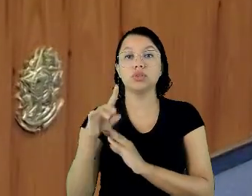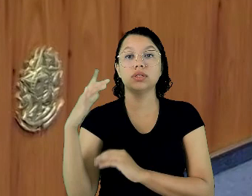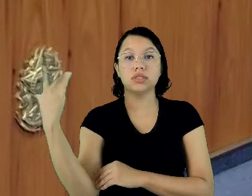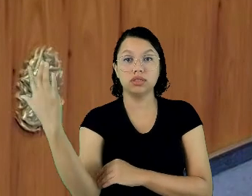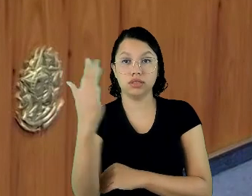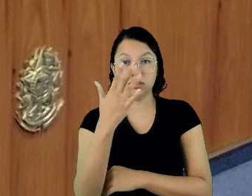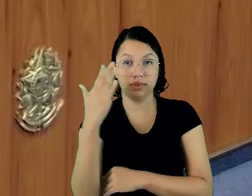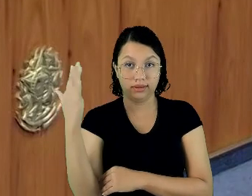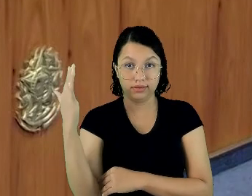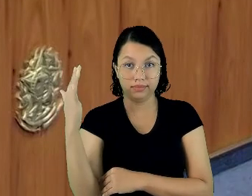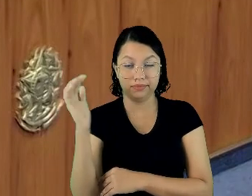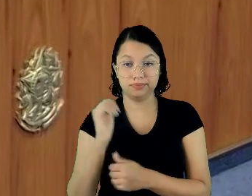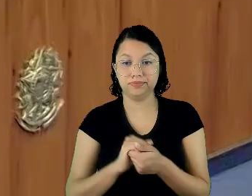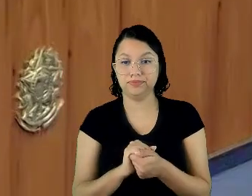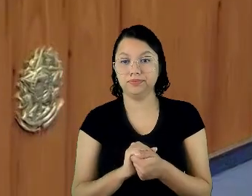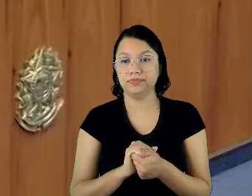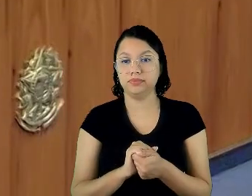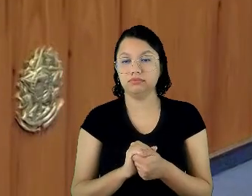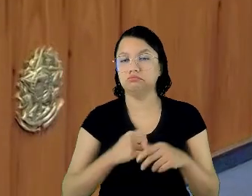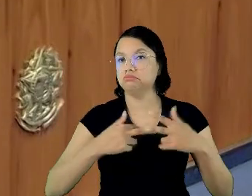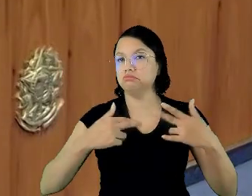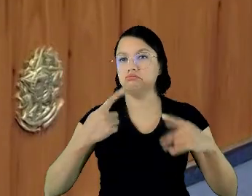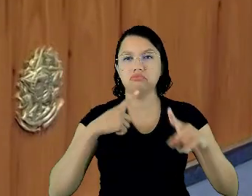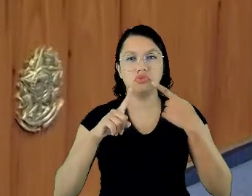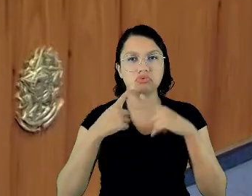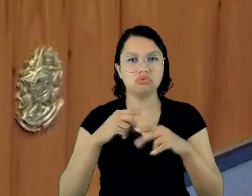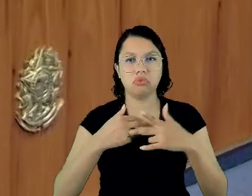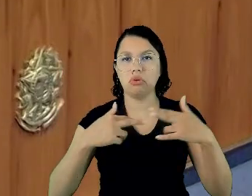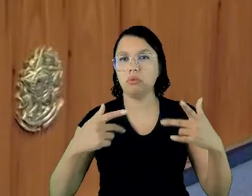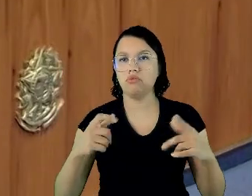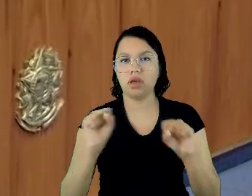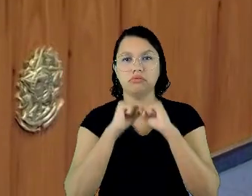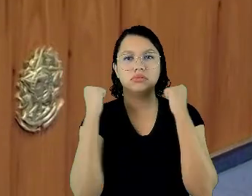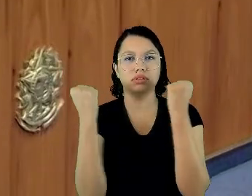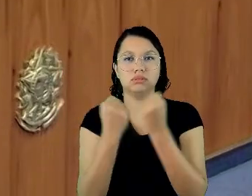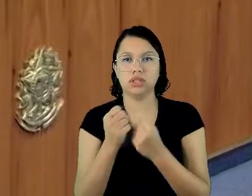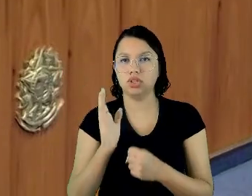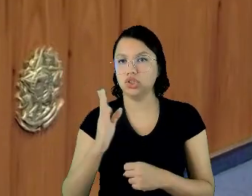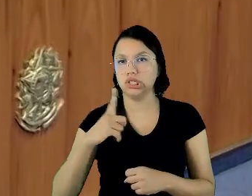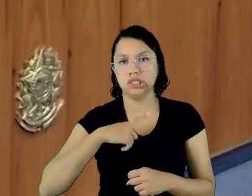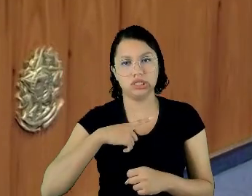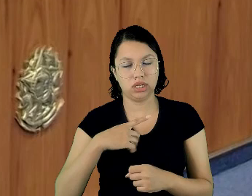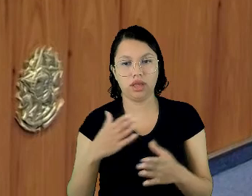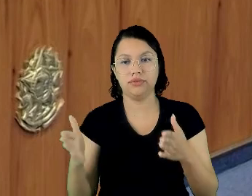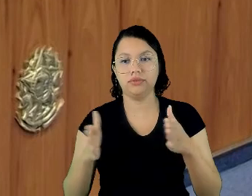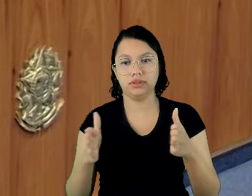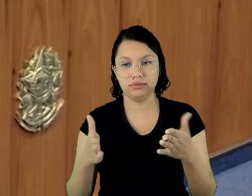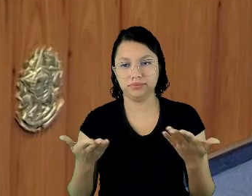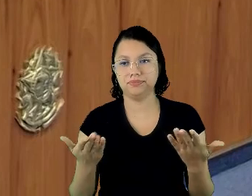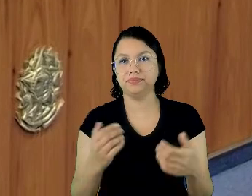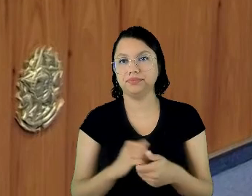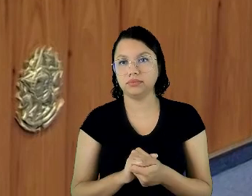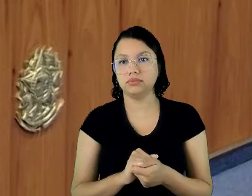Várias discussões, vários seminários a gente já promoveu nesse sentido, até porque nós somos o estado do Pantanal.